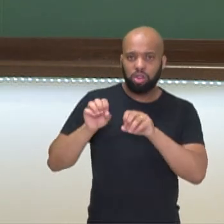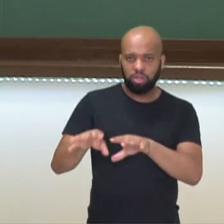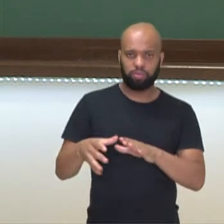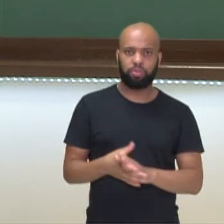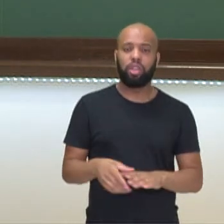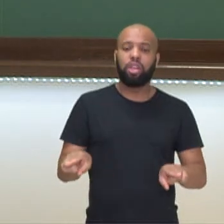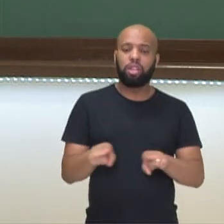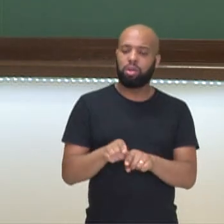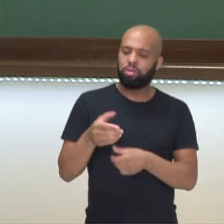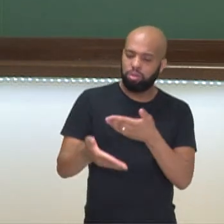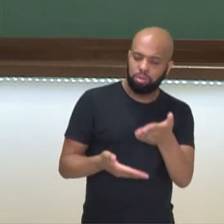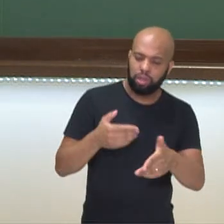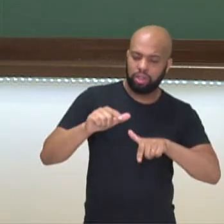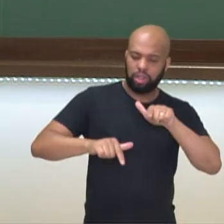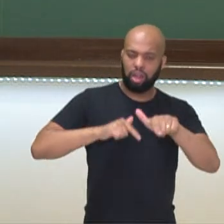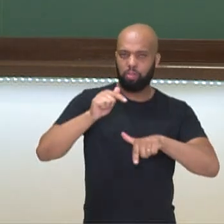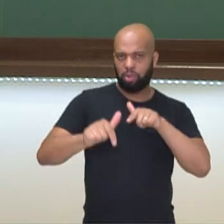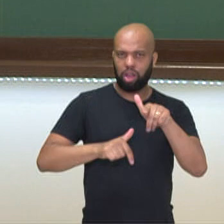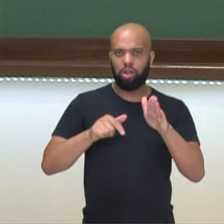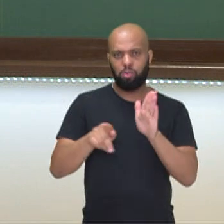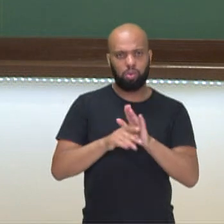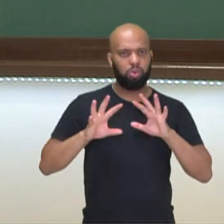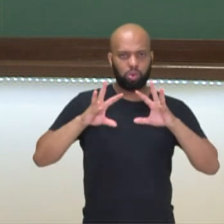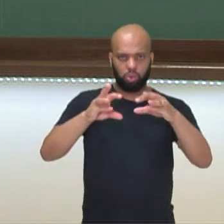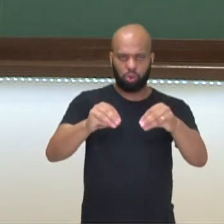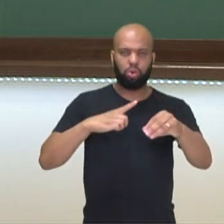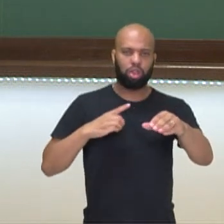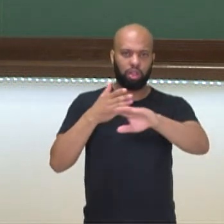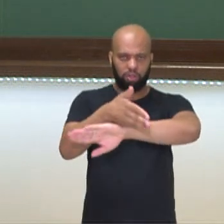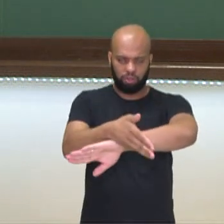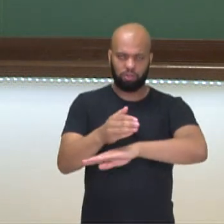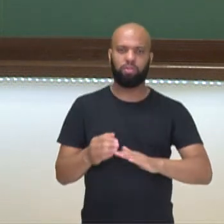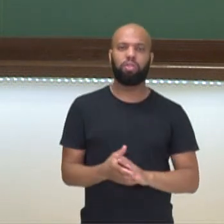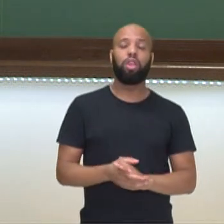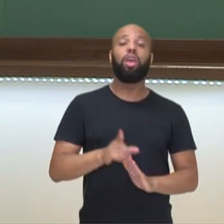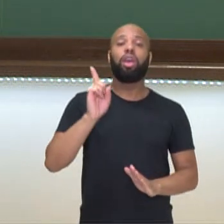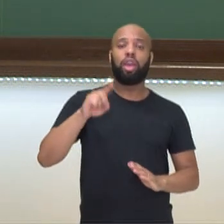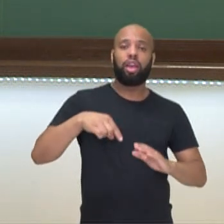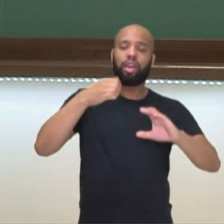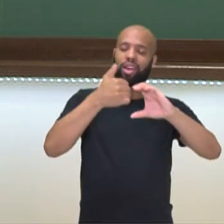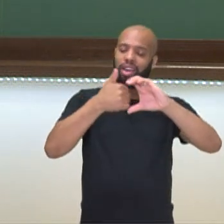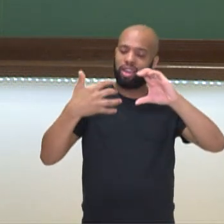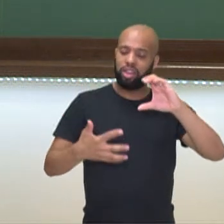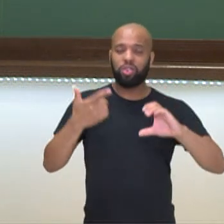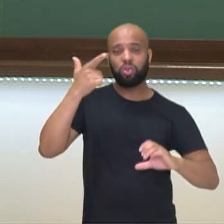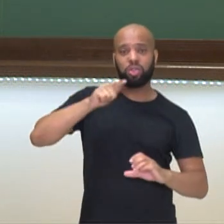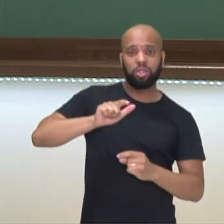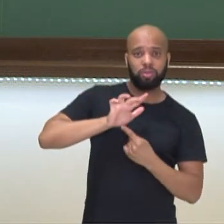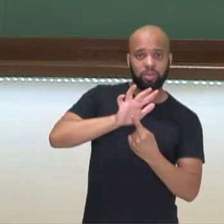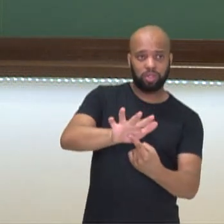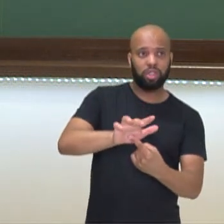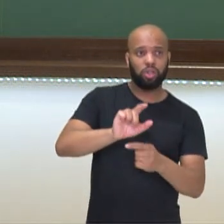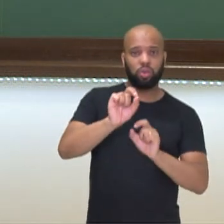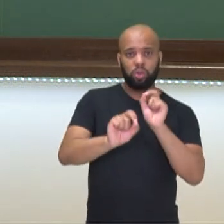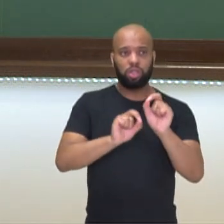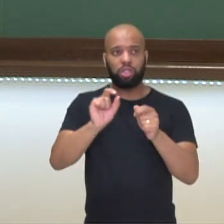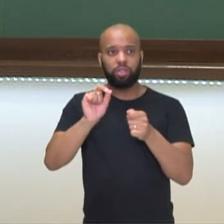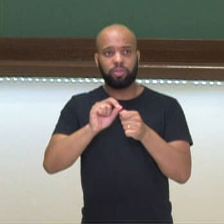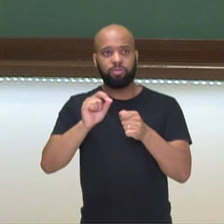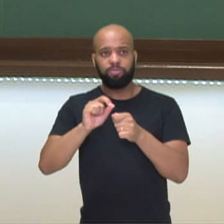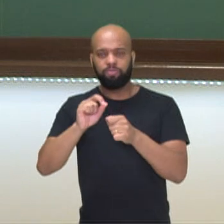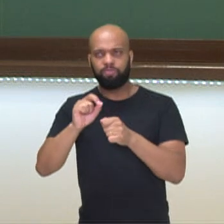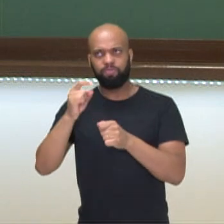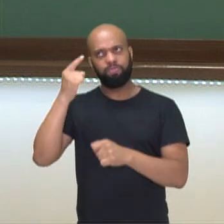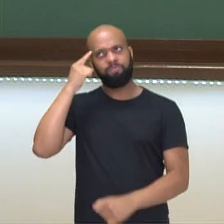de serviços públicos, ok? Isso são uma das características que nós podemos dizer para construir e que